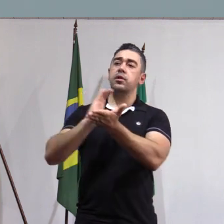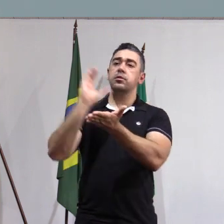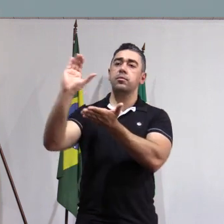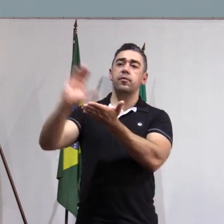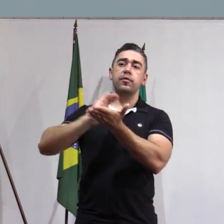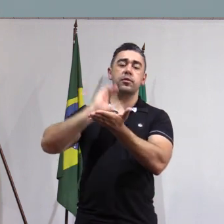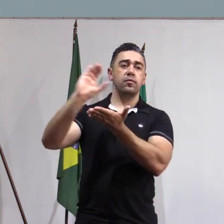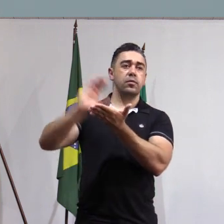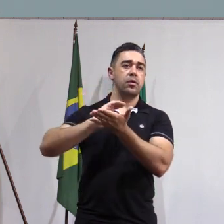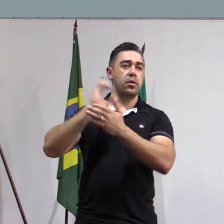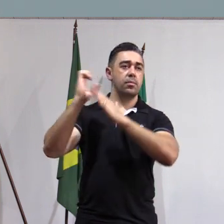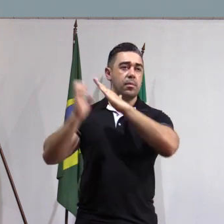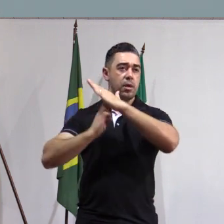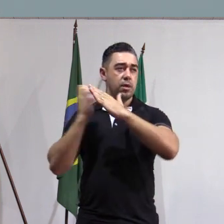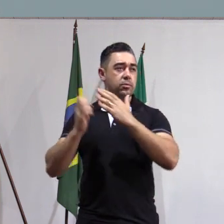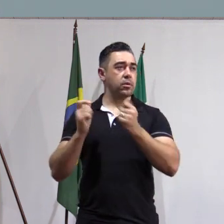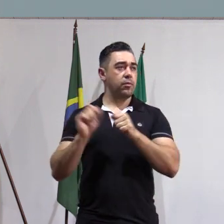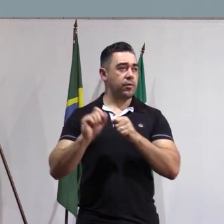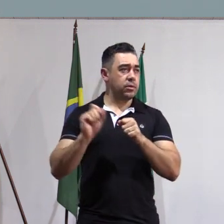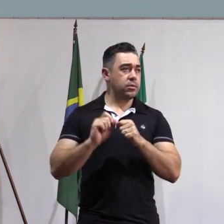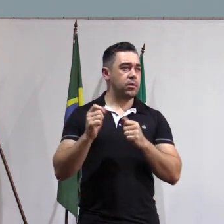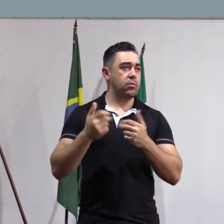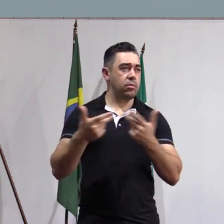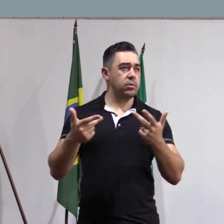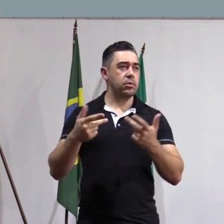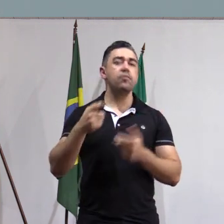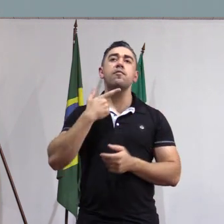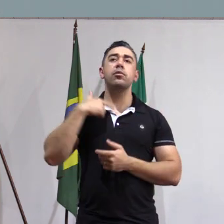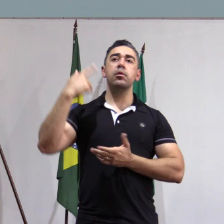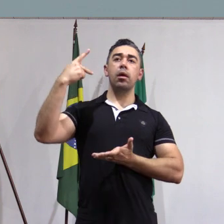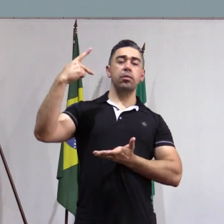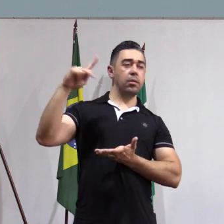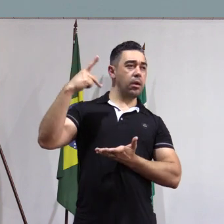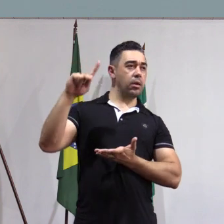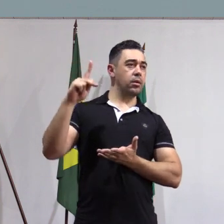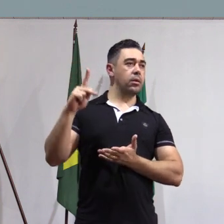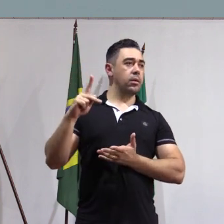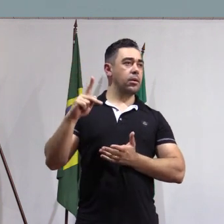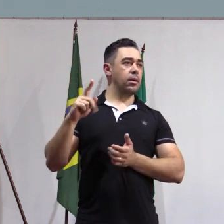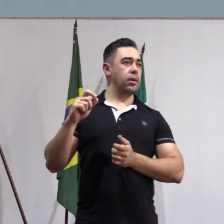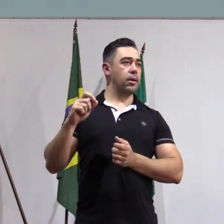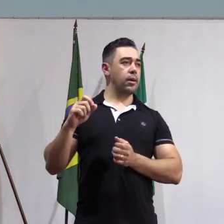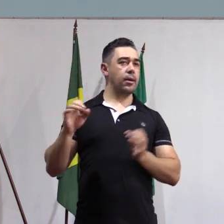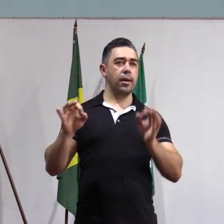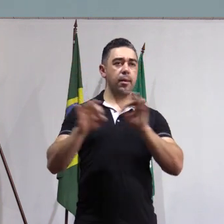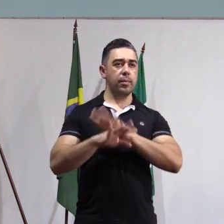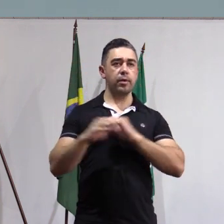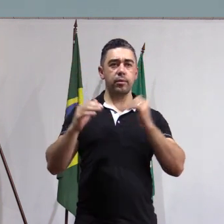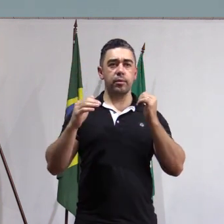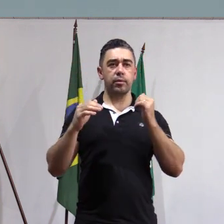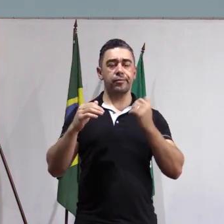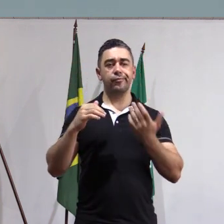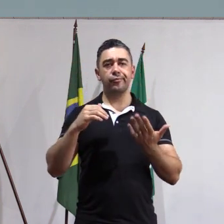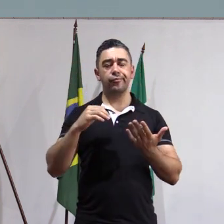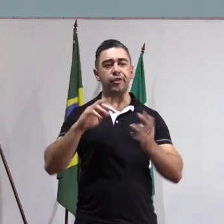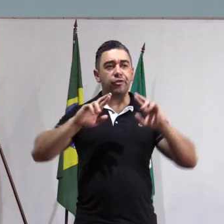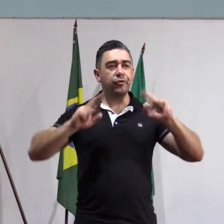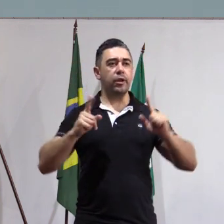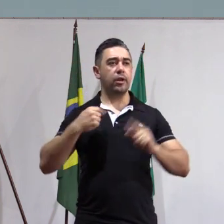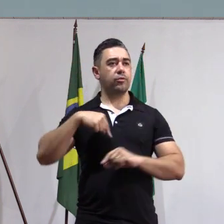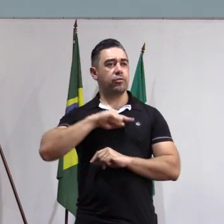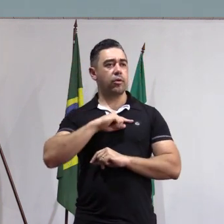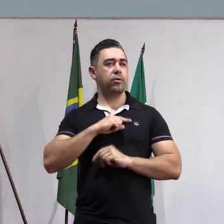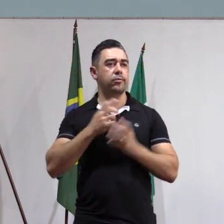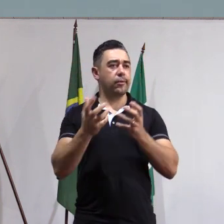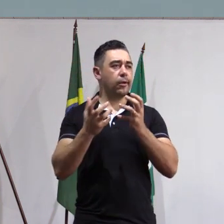empresas e produzir aquilo que vai acabar completamente fora da nossa perspectiva,